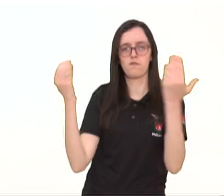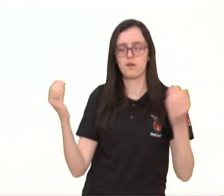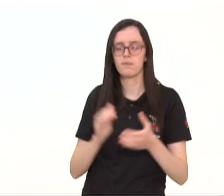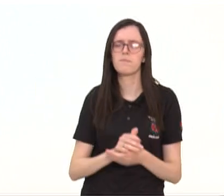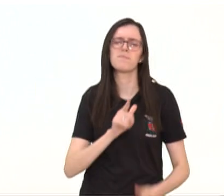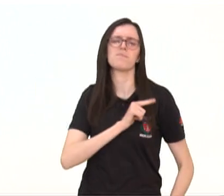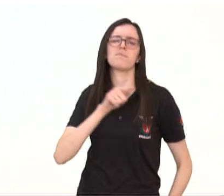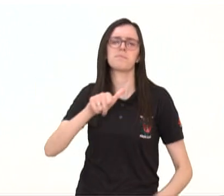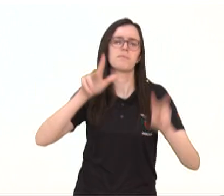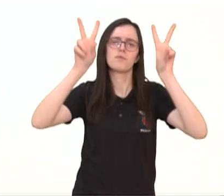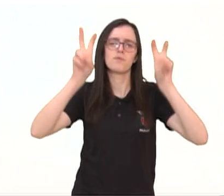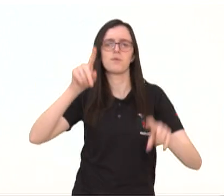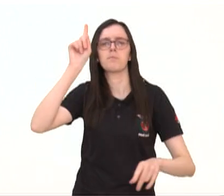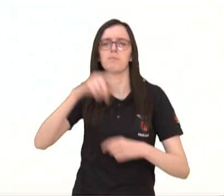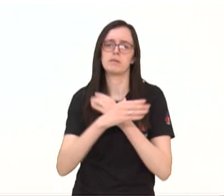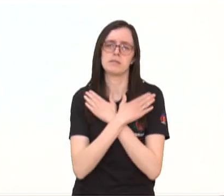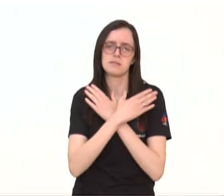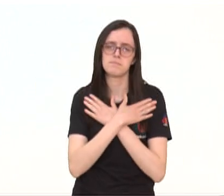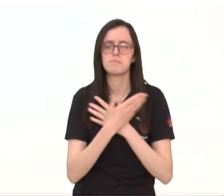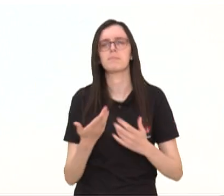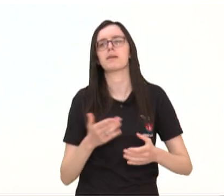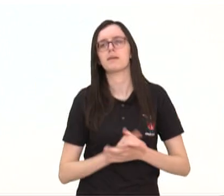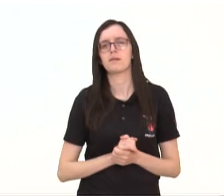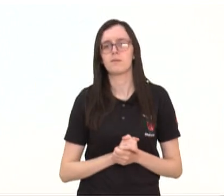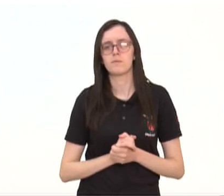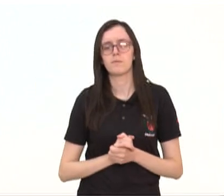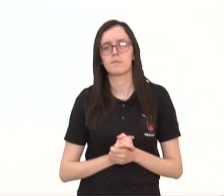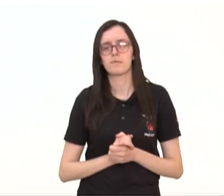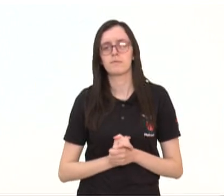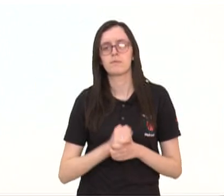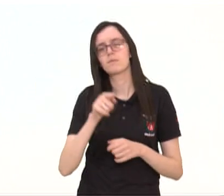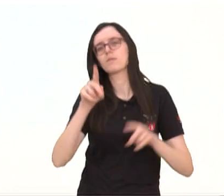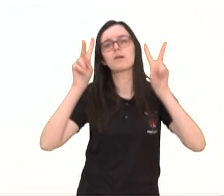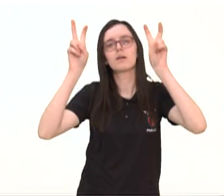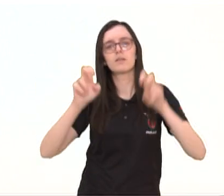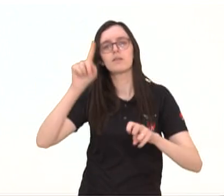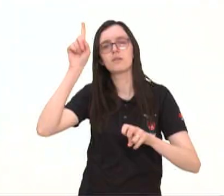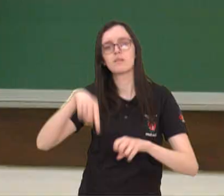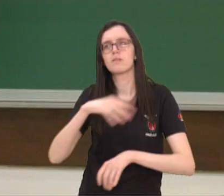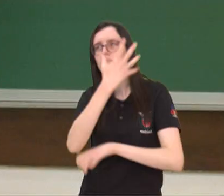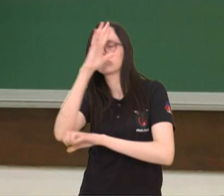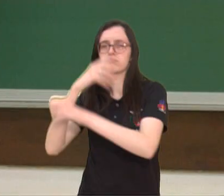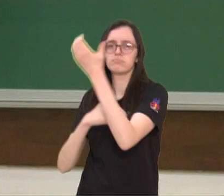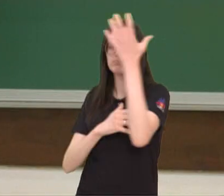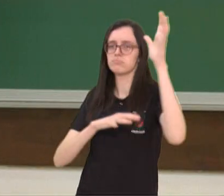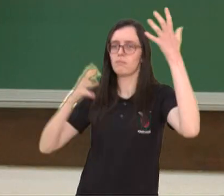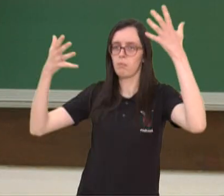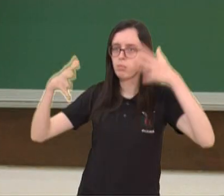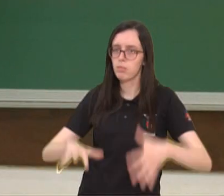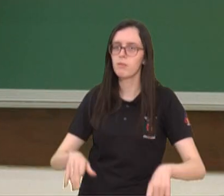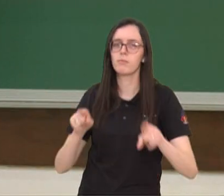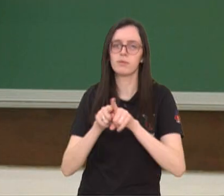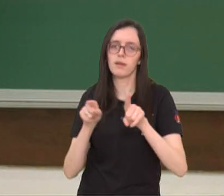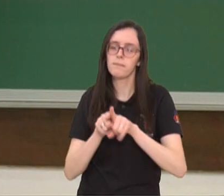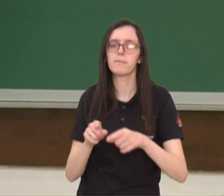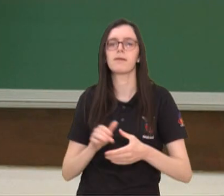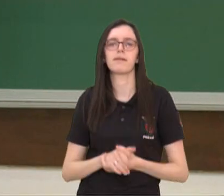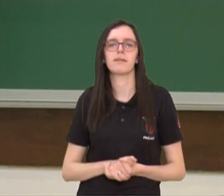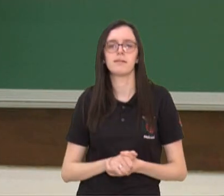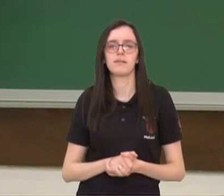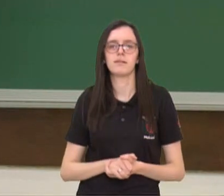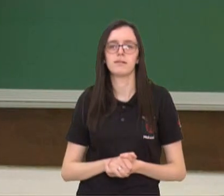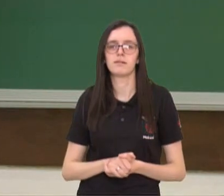tem a questão do desemprego, né? Aí tem a degradação ambiental, onde você vai